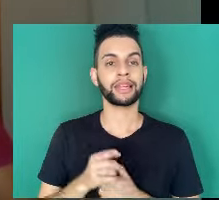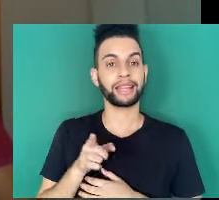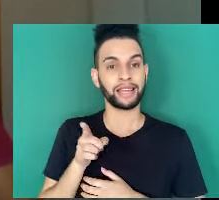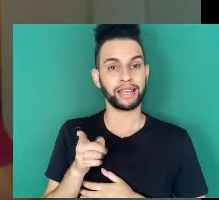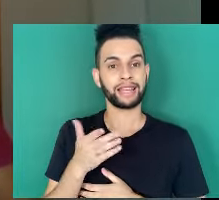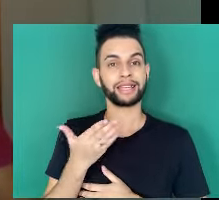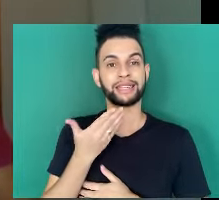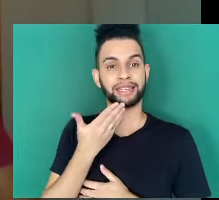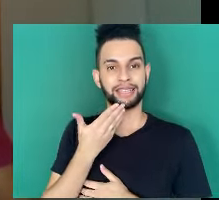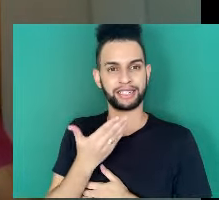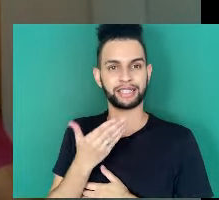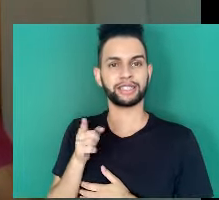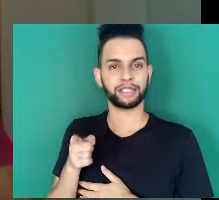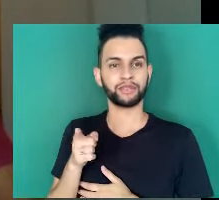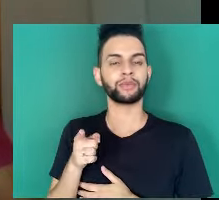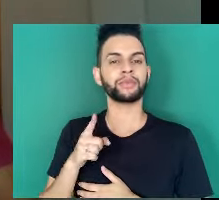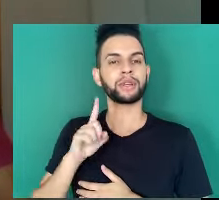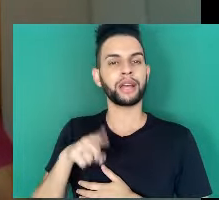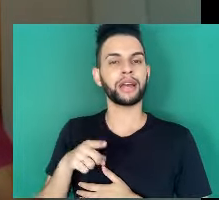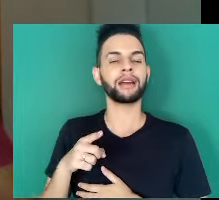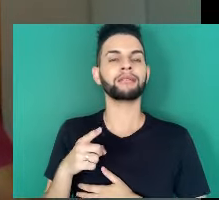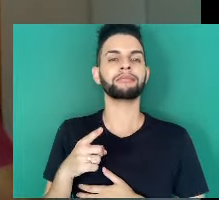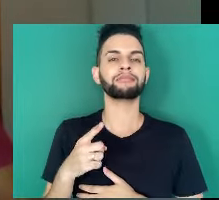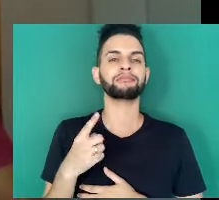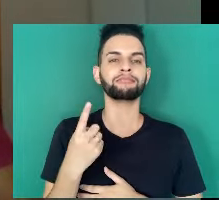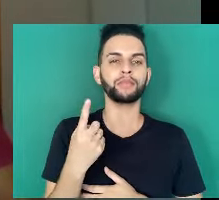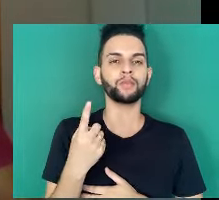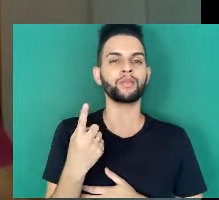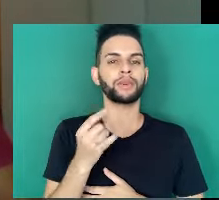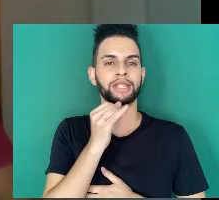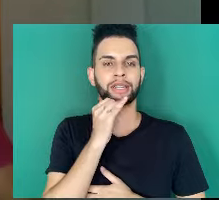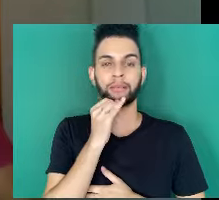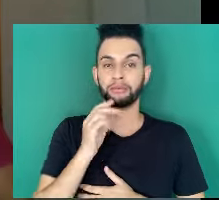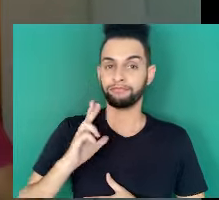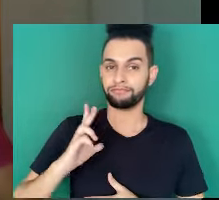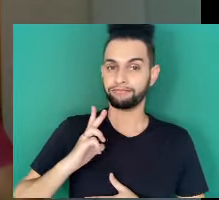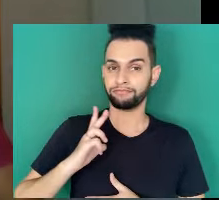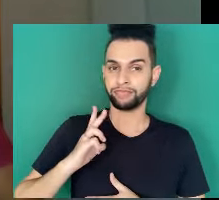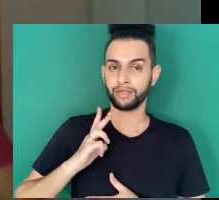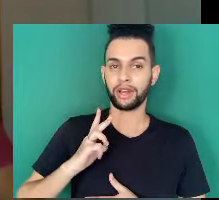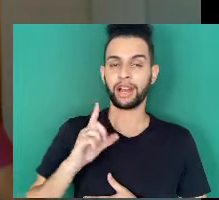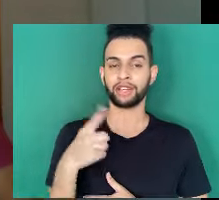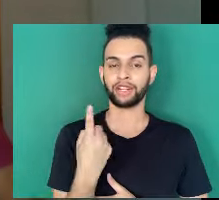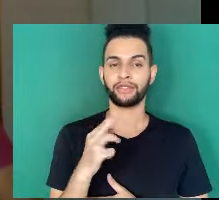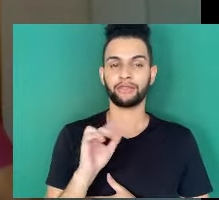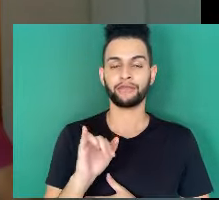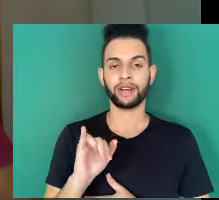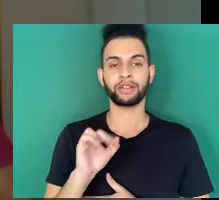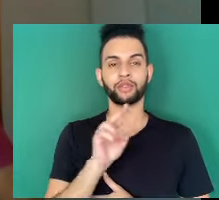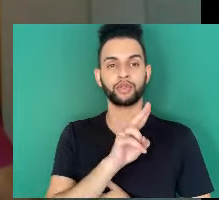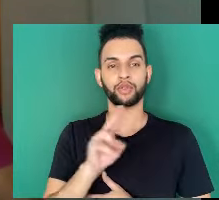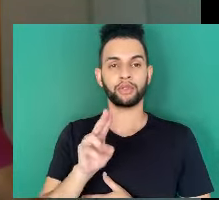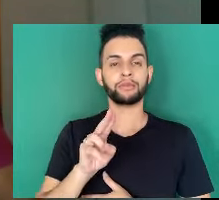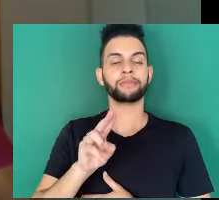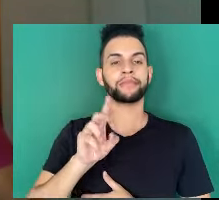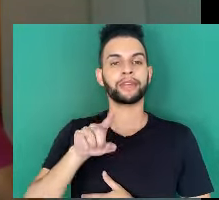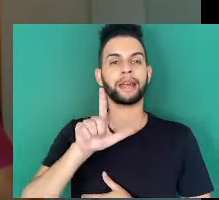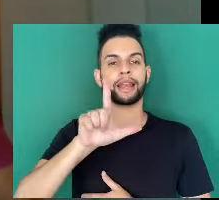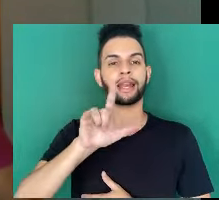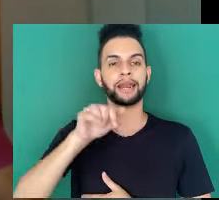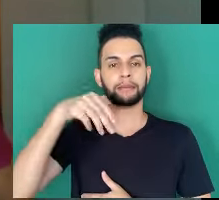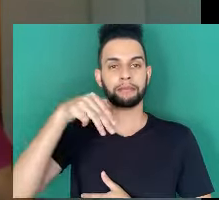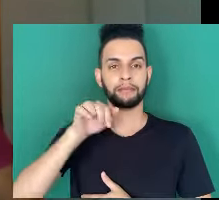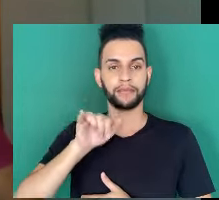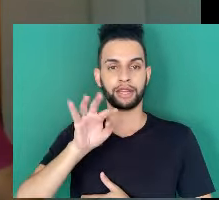de situação vai ser um caso particular do que a gente vai chamar de limites envolvendo o